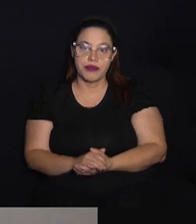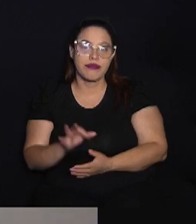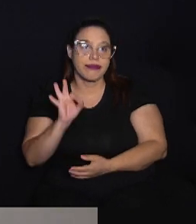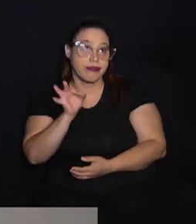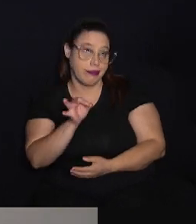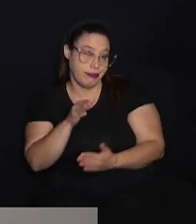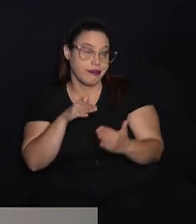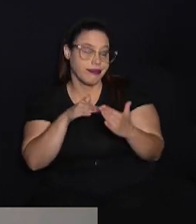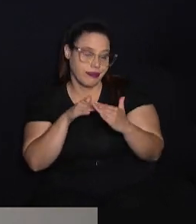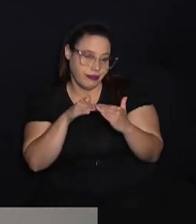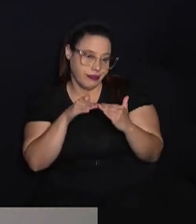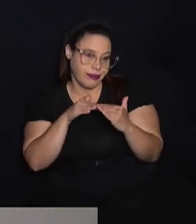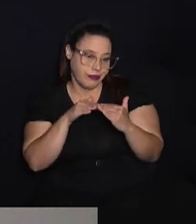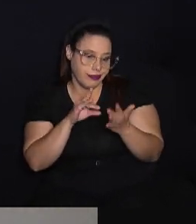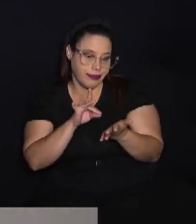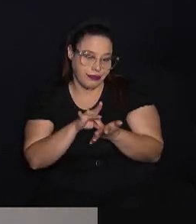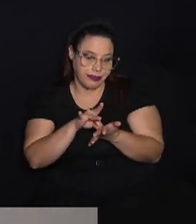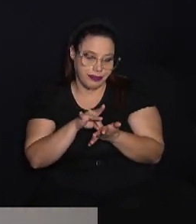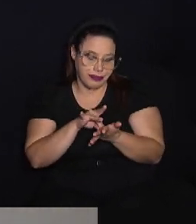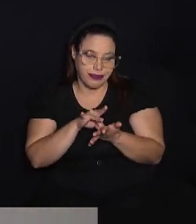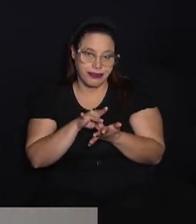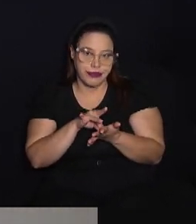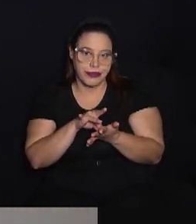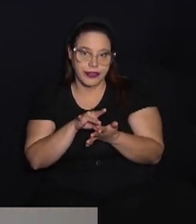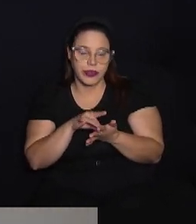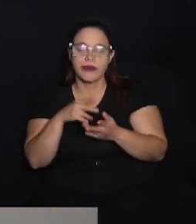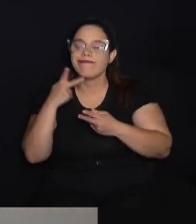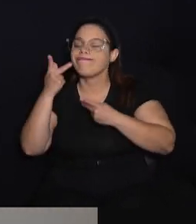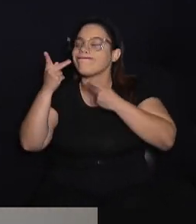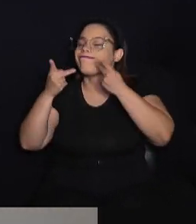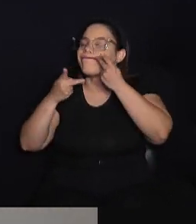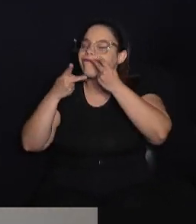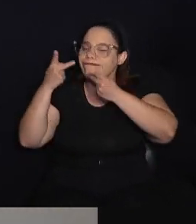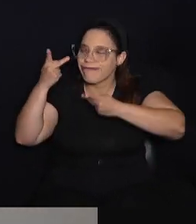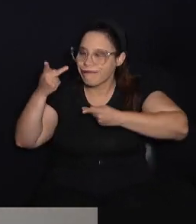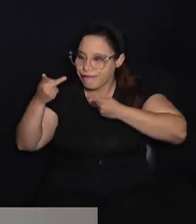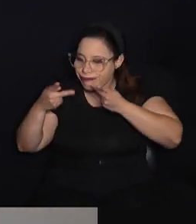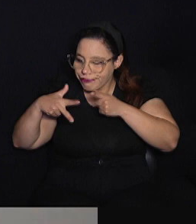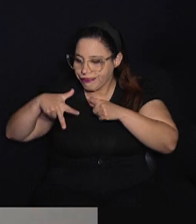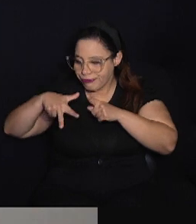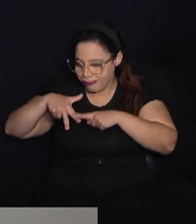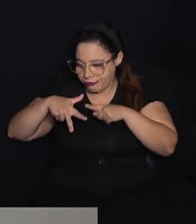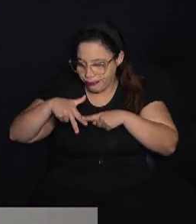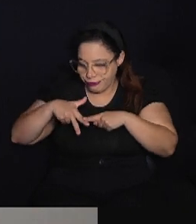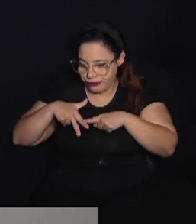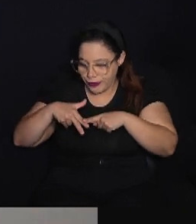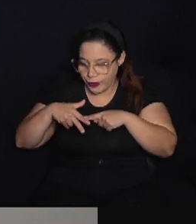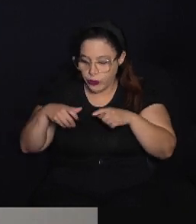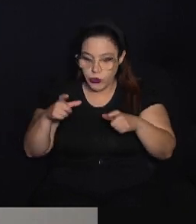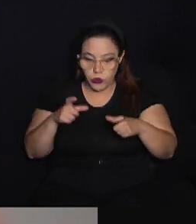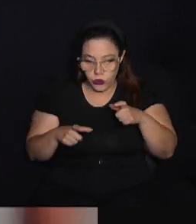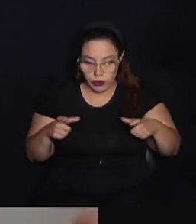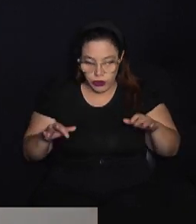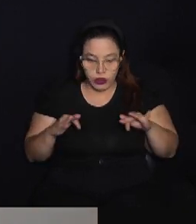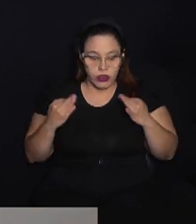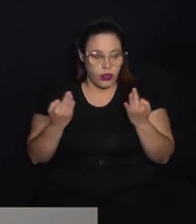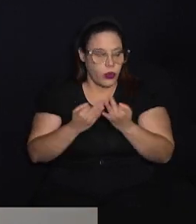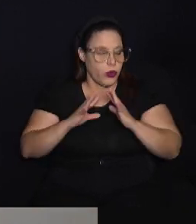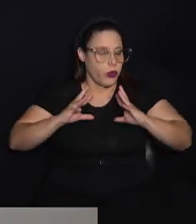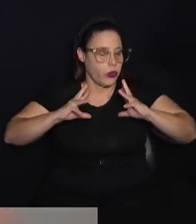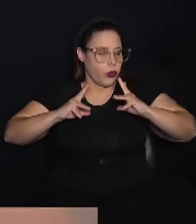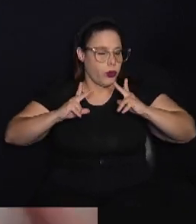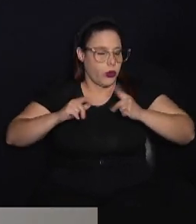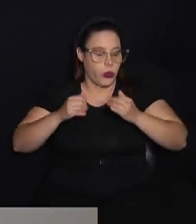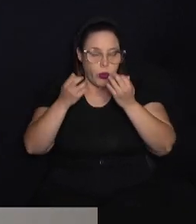Exato. É algo que é bem conversado com o paciente, com a família. As orientações são inúmeras